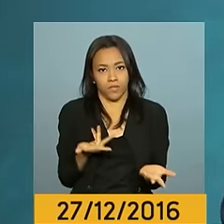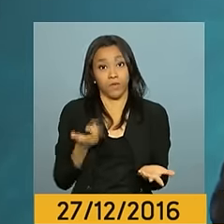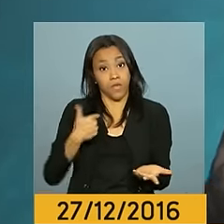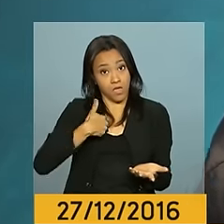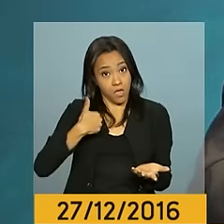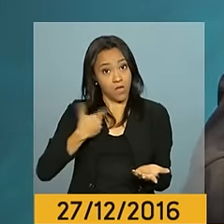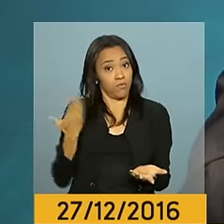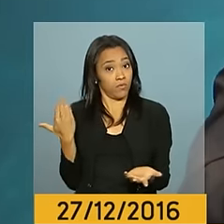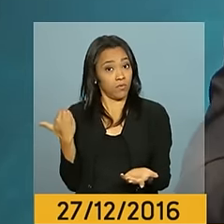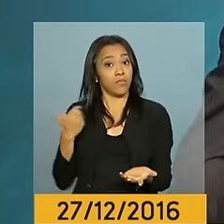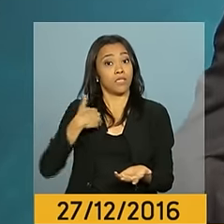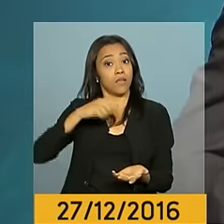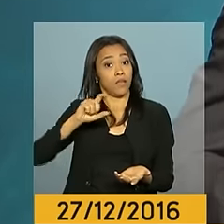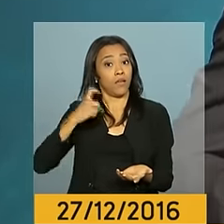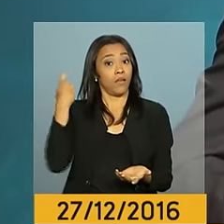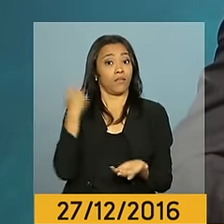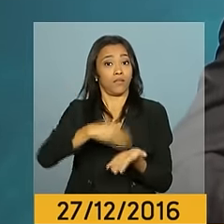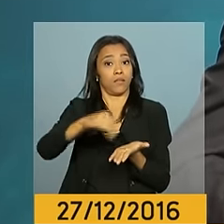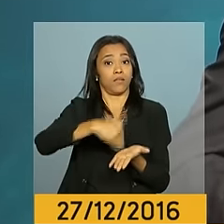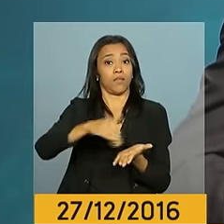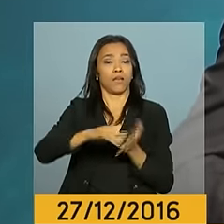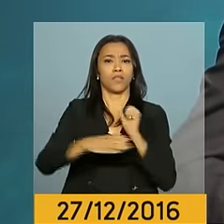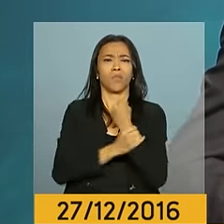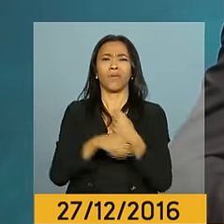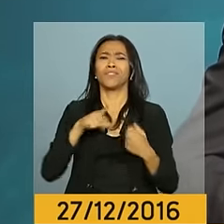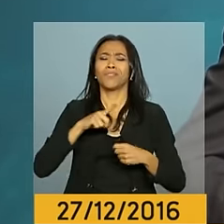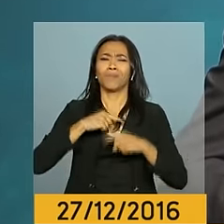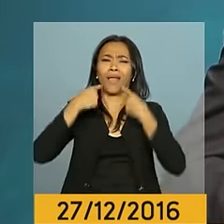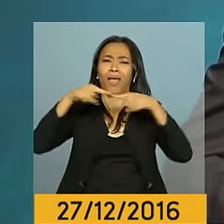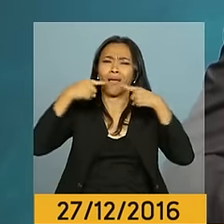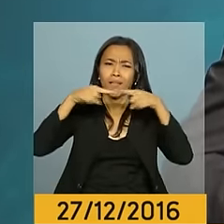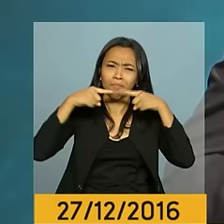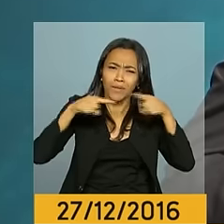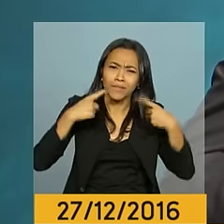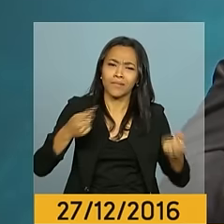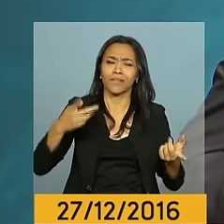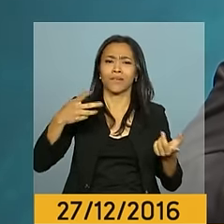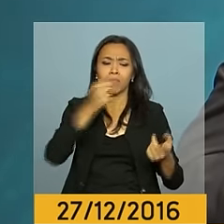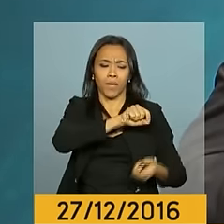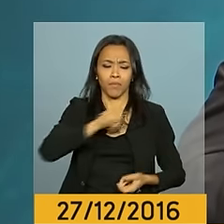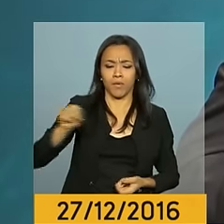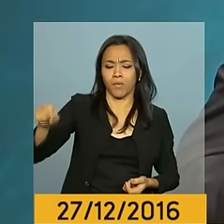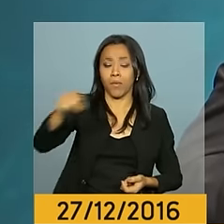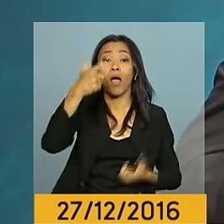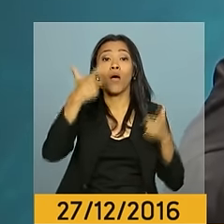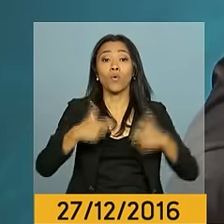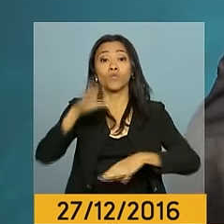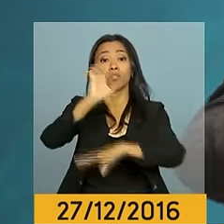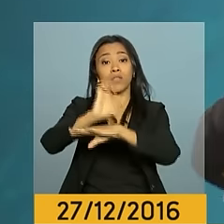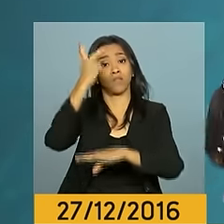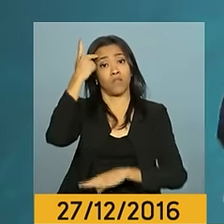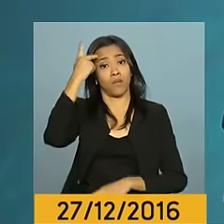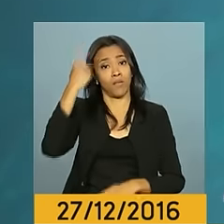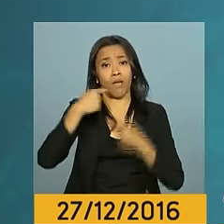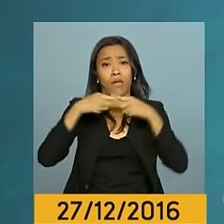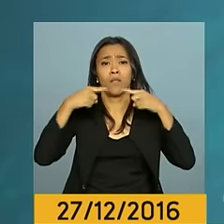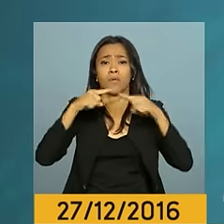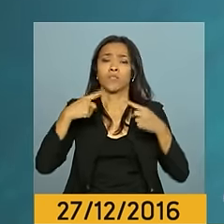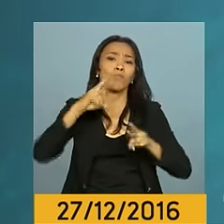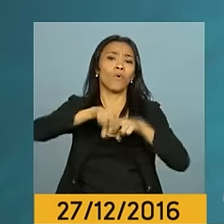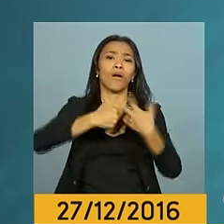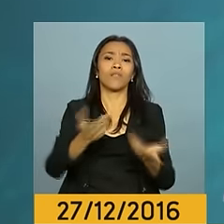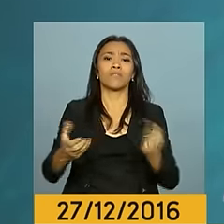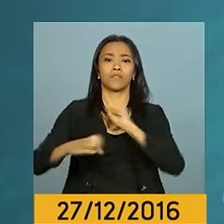secretário da segurança havia muita queixa nos bairros eh de São Paulo da capital especialmente referentemente à